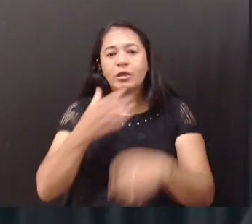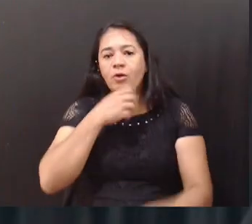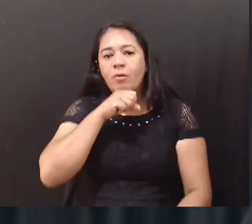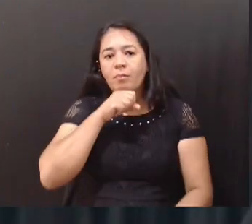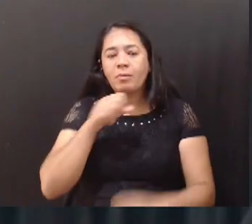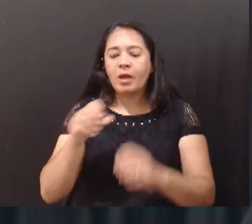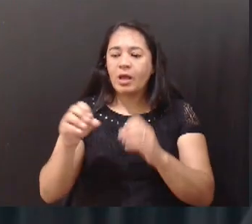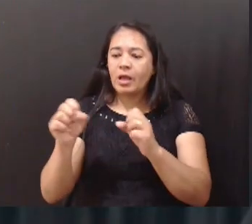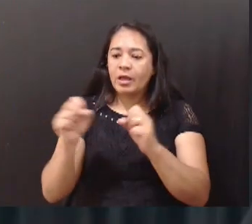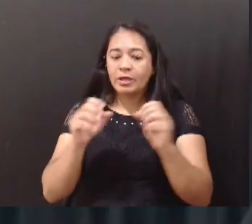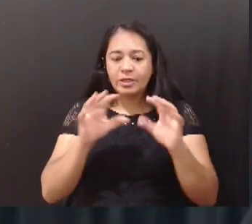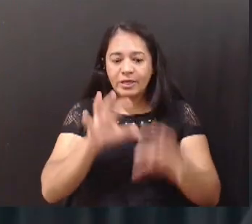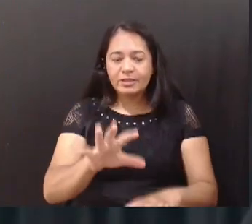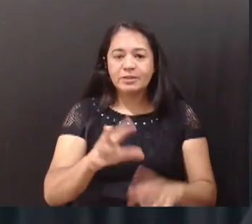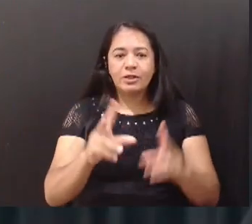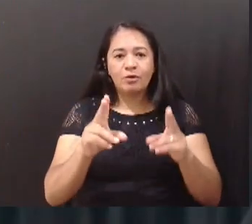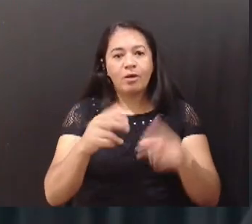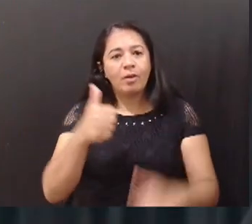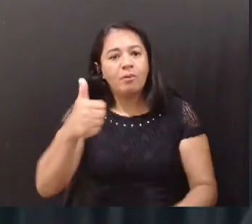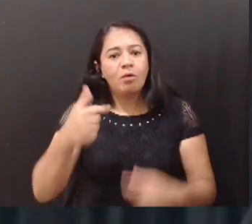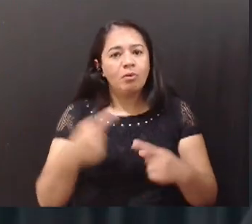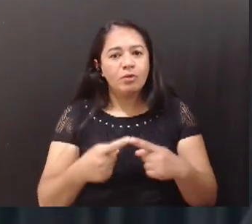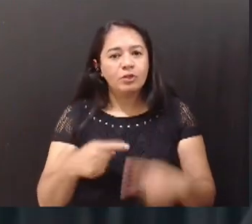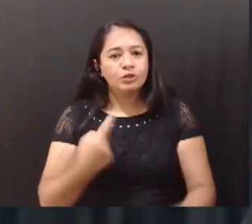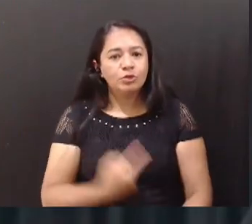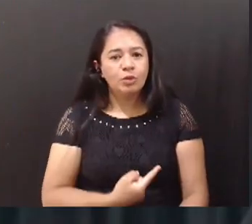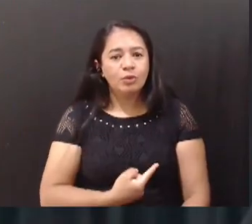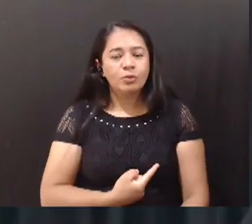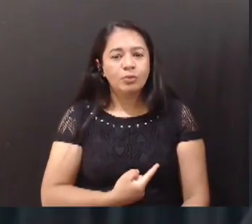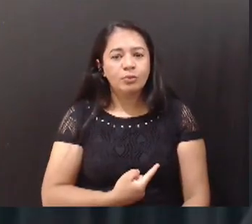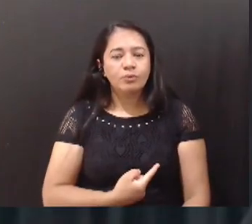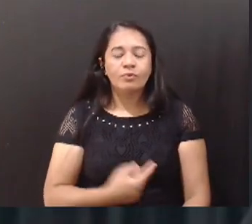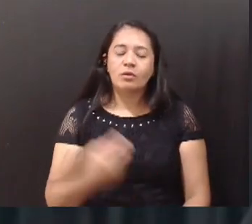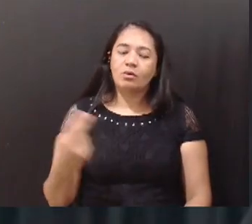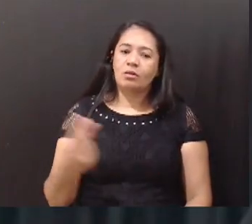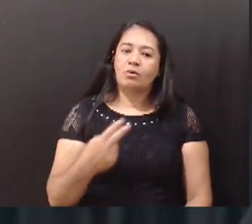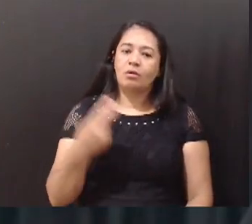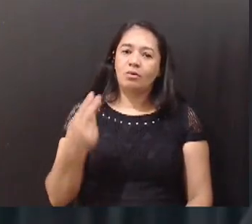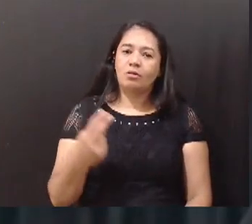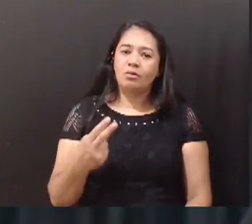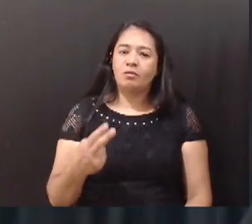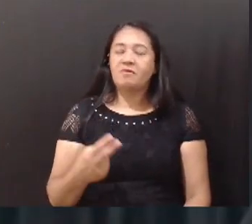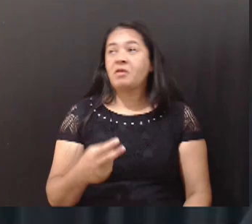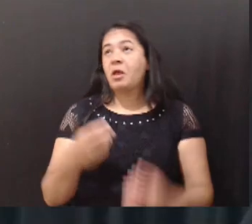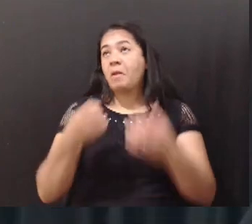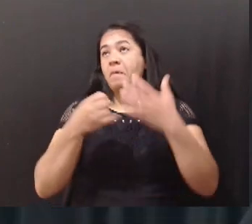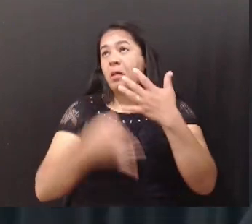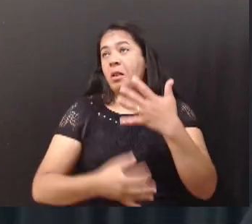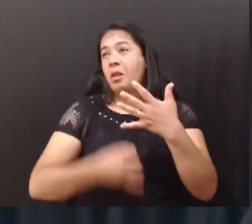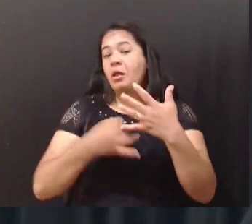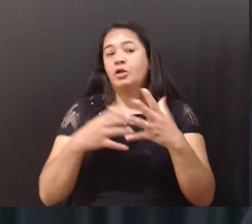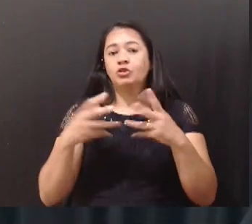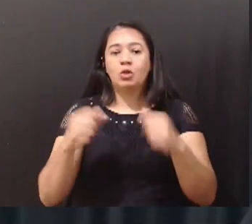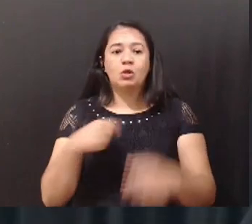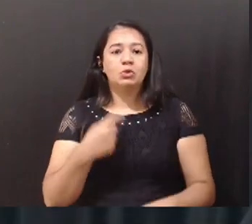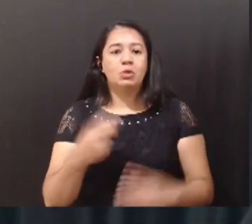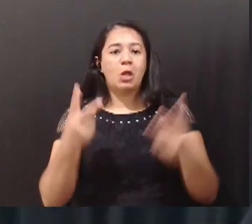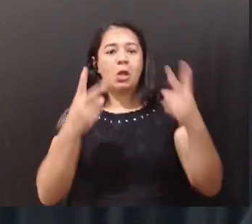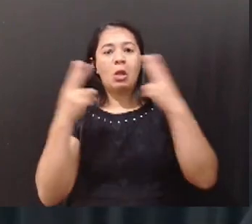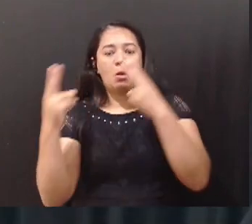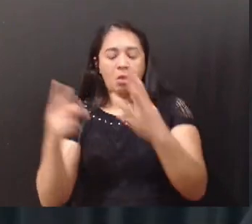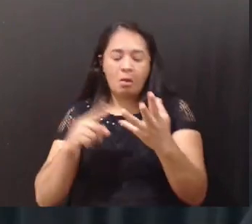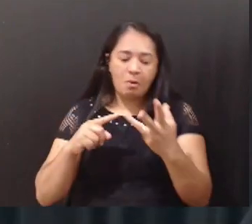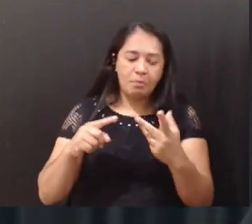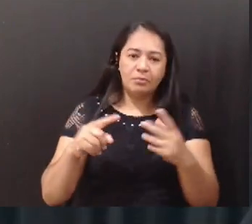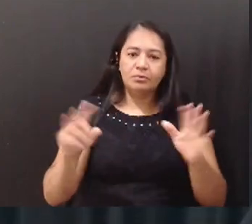forma? Então a gente tem, e não adianta vir com um discurso que todos somos iguais, é uma